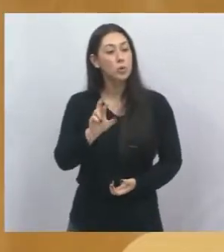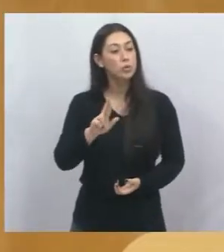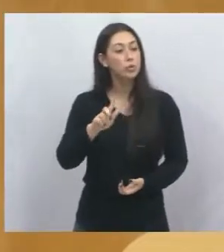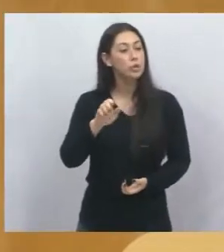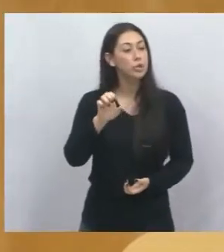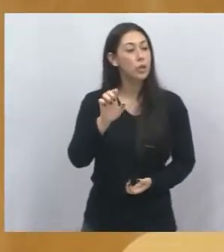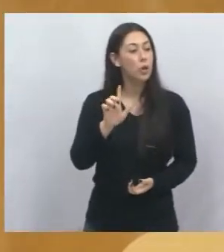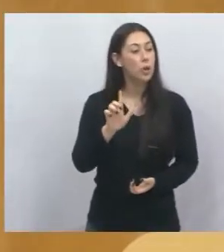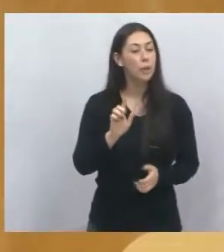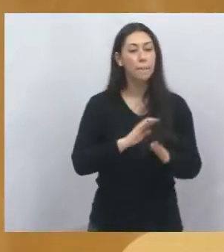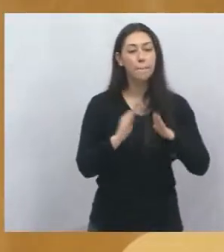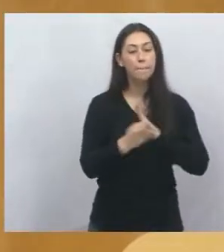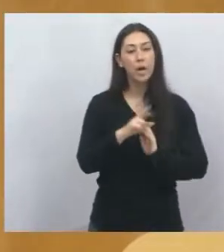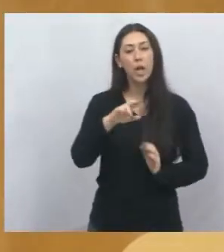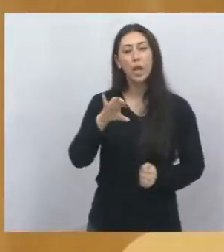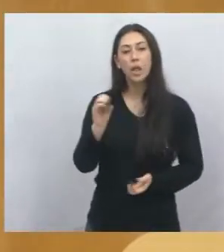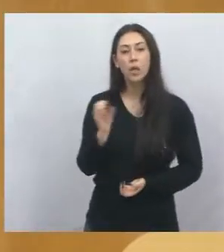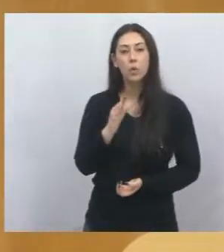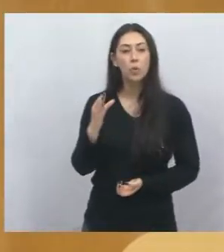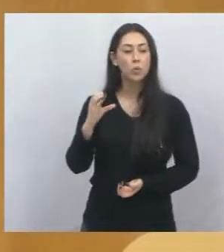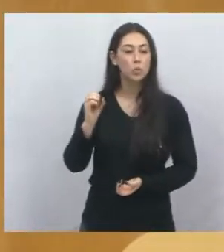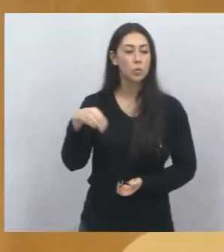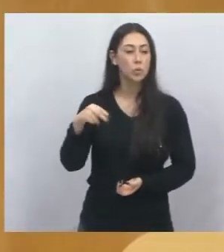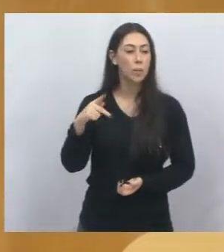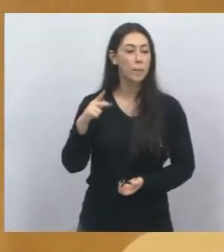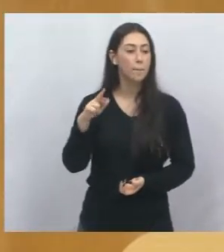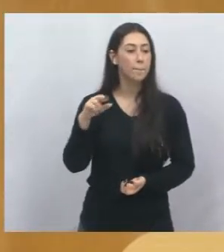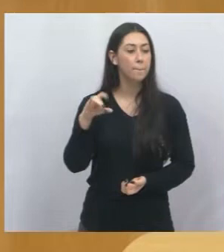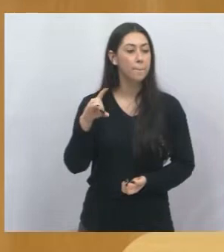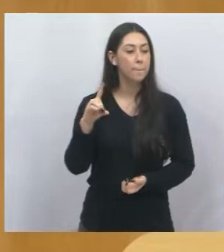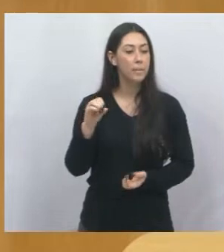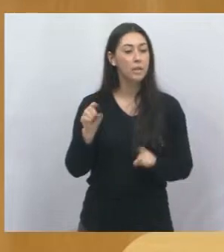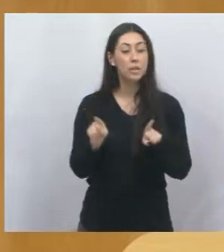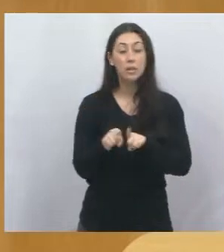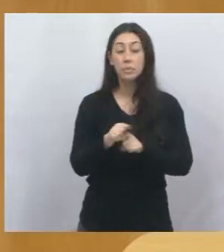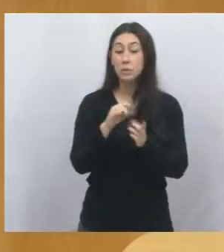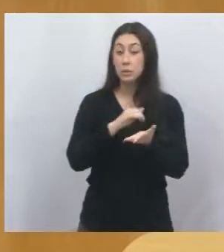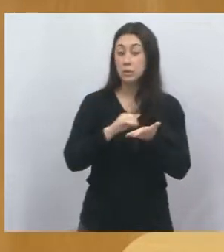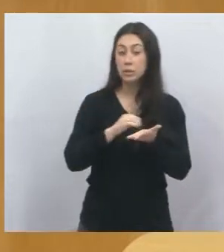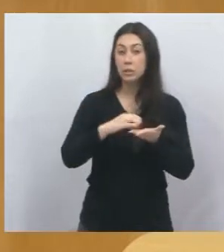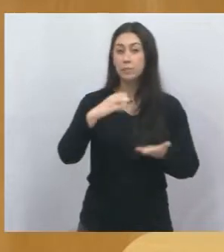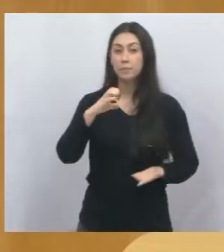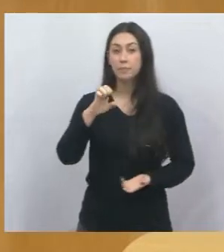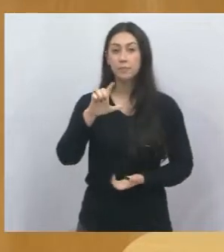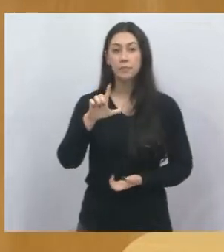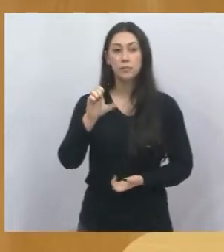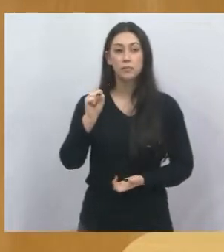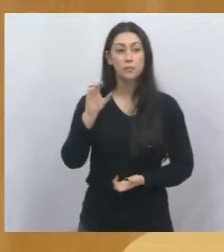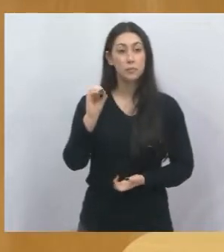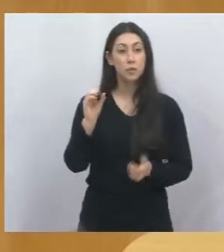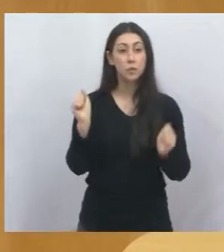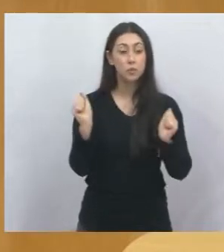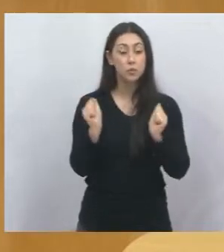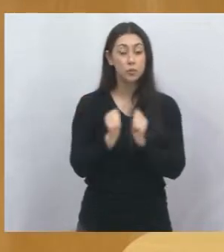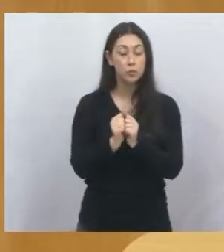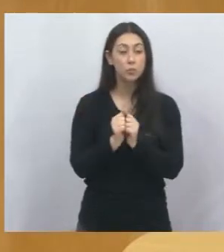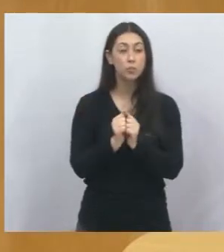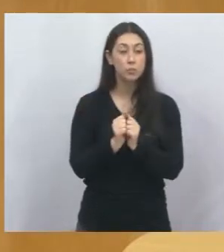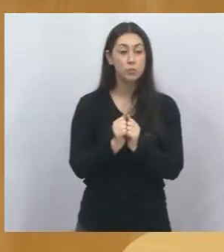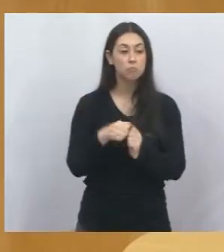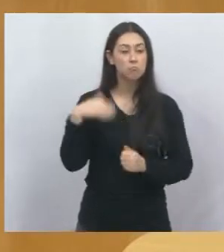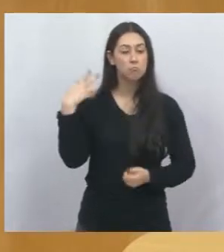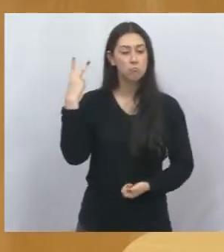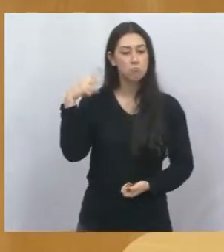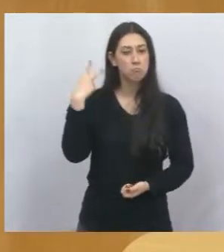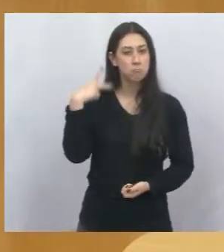do Rio Comprido, cumprimentar também o secretário Celso, que se faz presente, conjuntamente com o